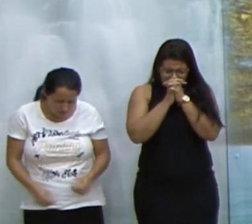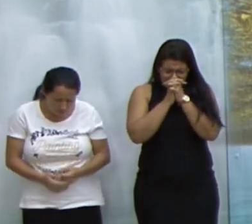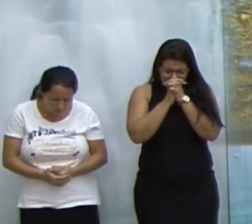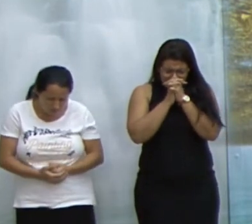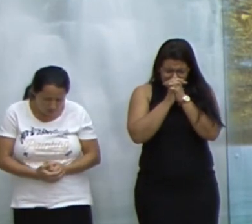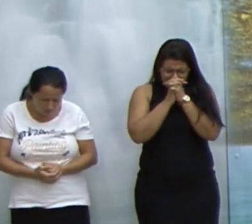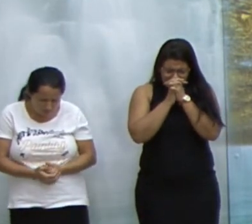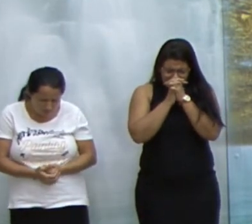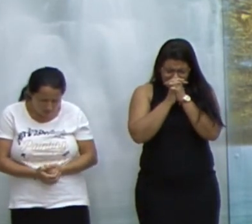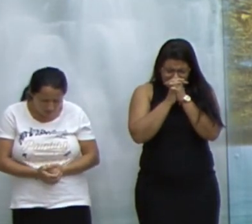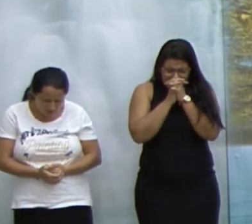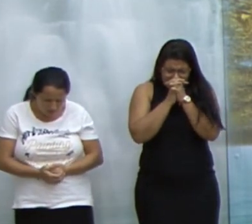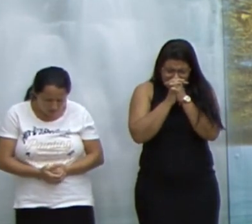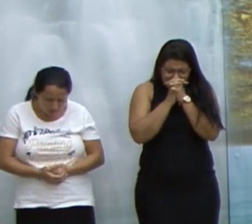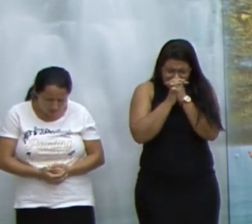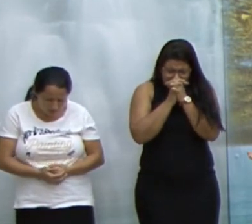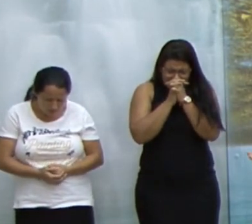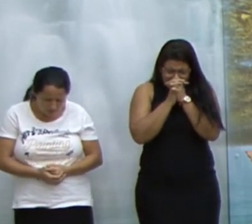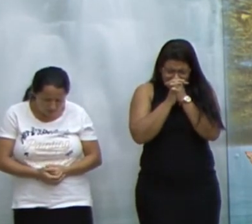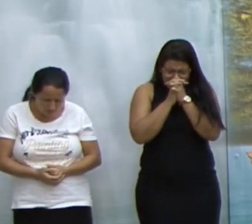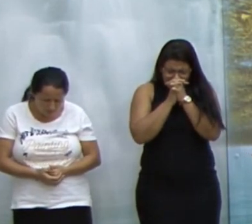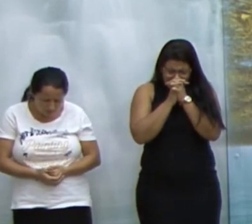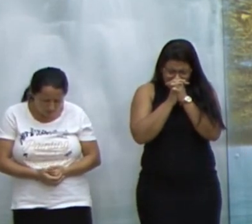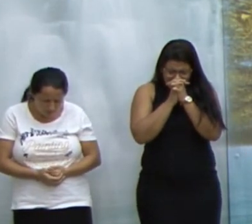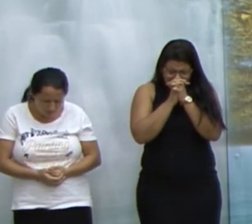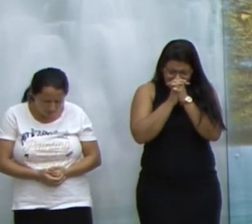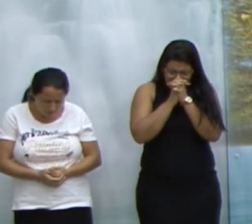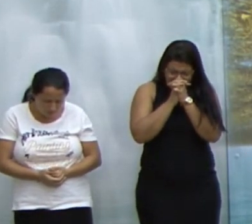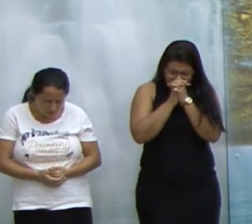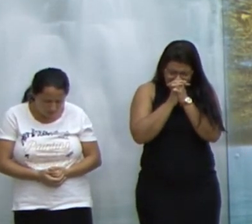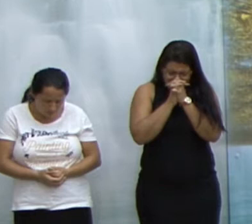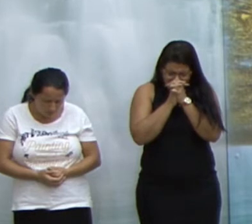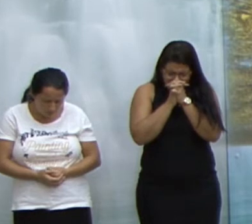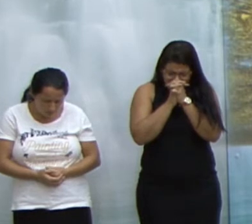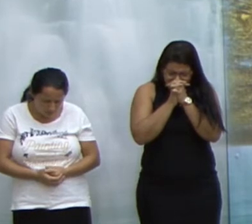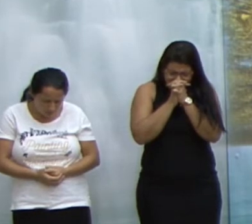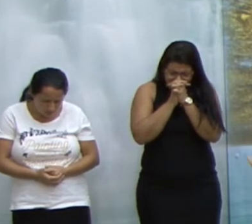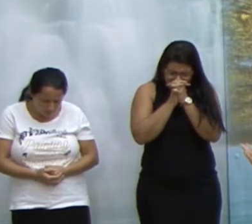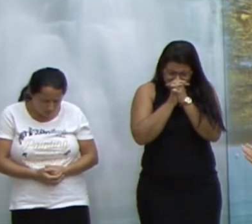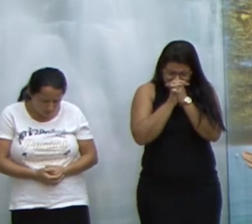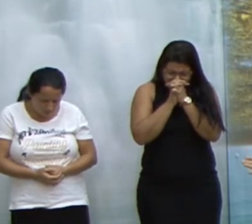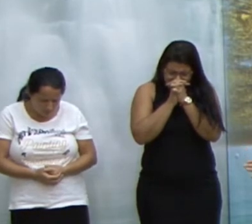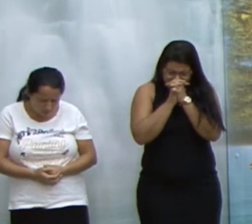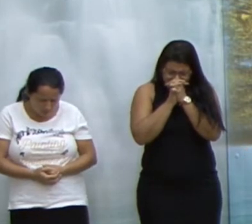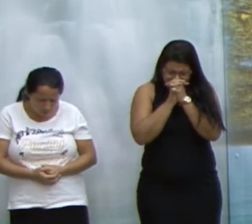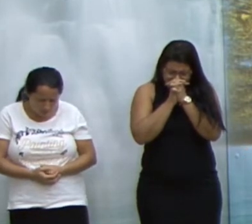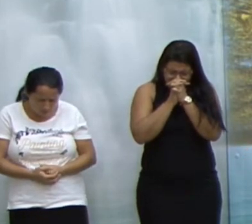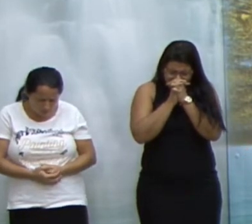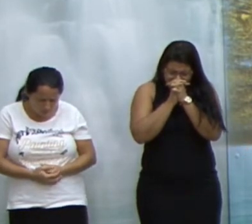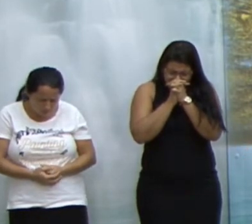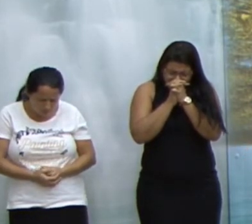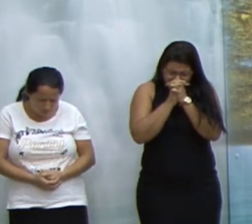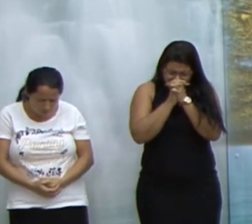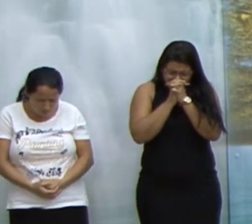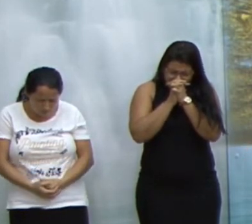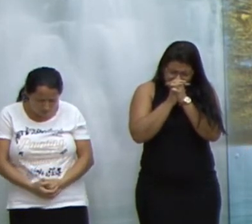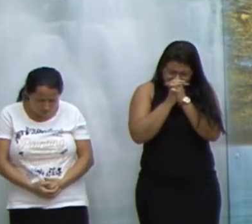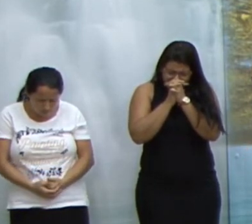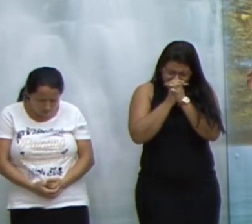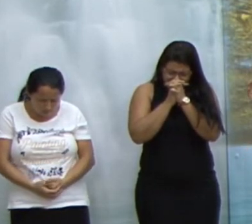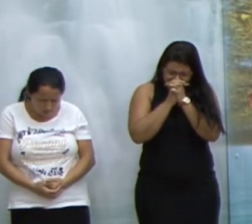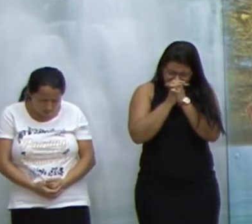Mas missionário, Deus é um Deus de amor, bondade e misericórdia. Acabou de roteir, tem um anjo de Deus